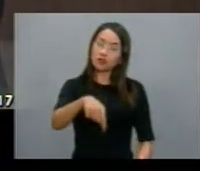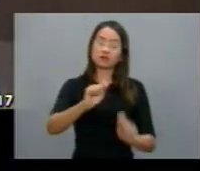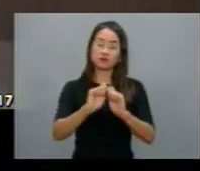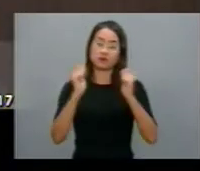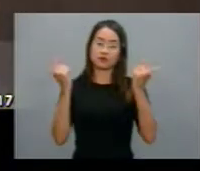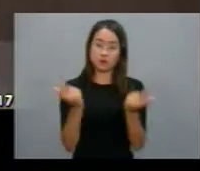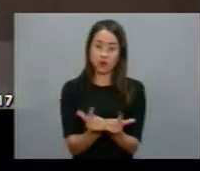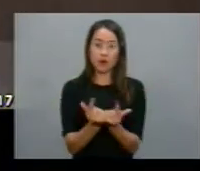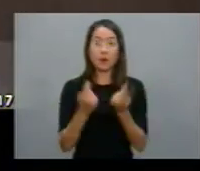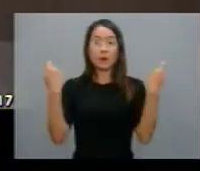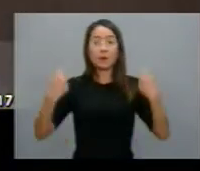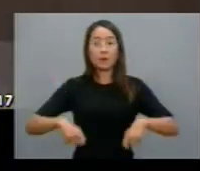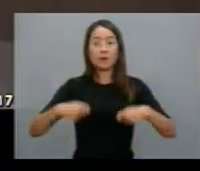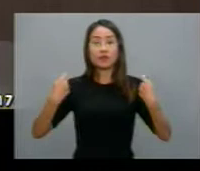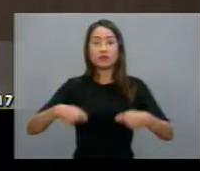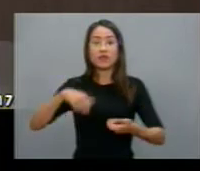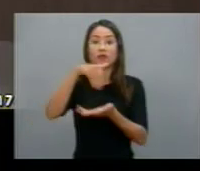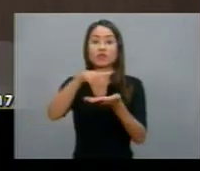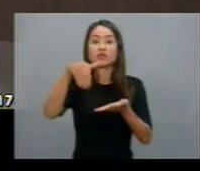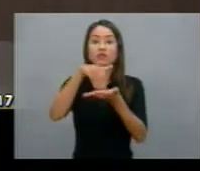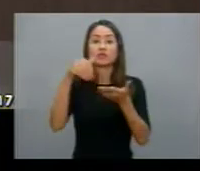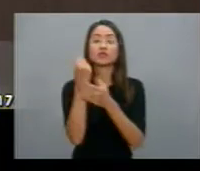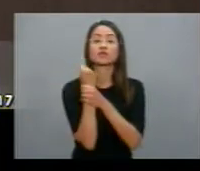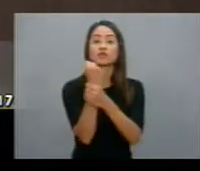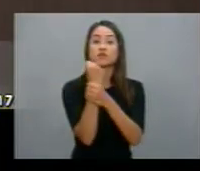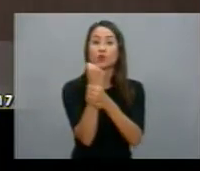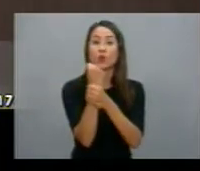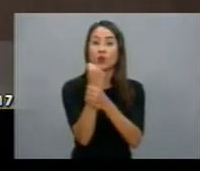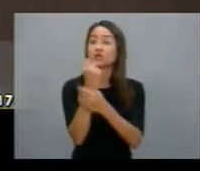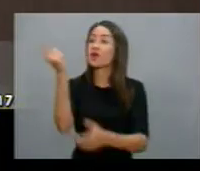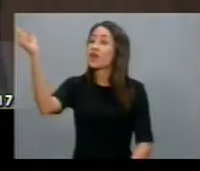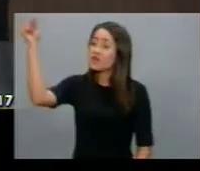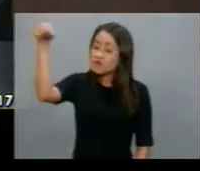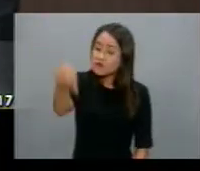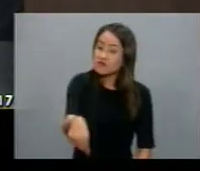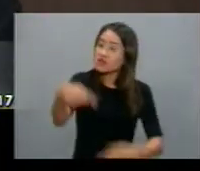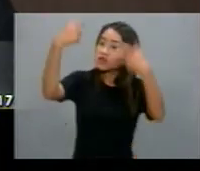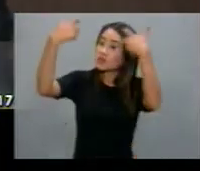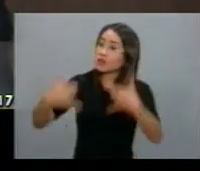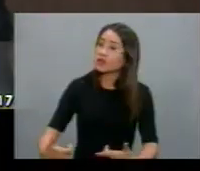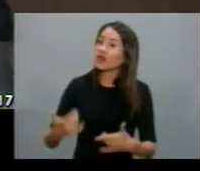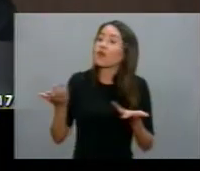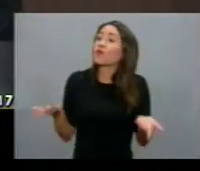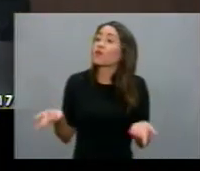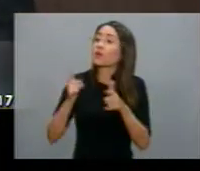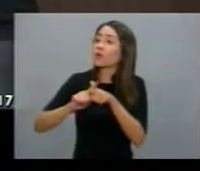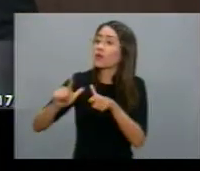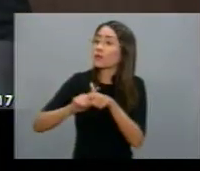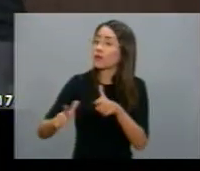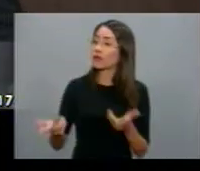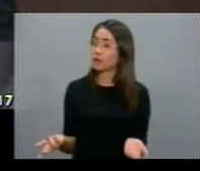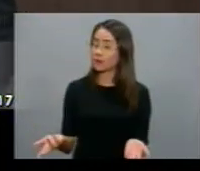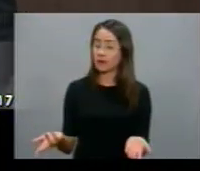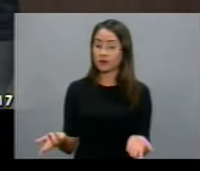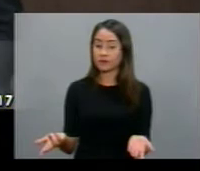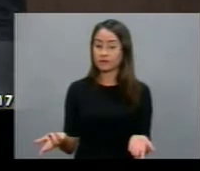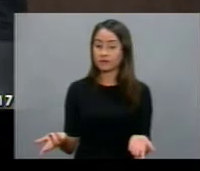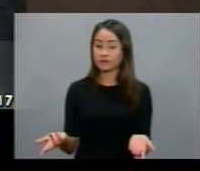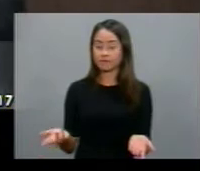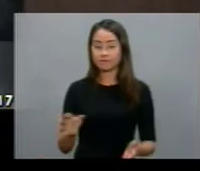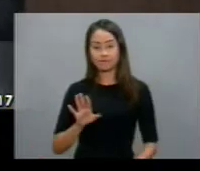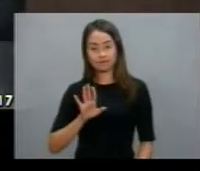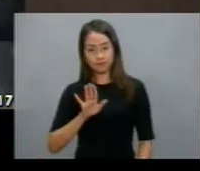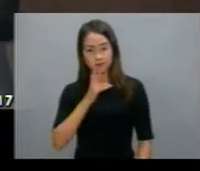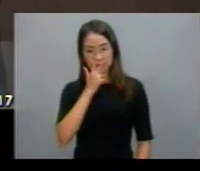aqui viessem para debater os problemas da segurança e da justiça. O que nos